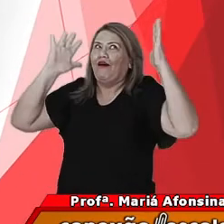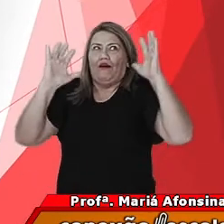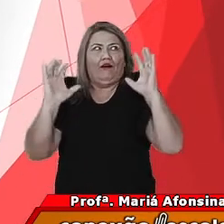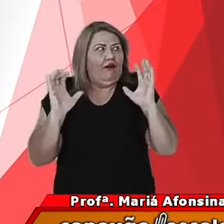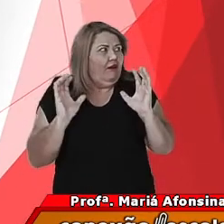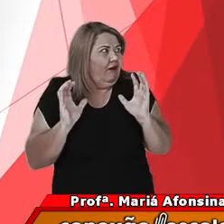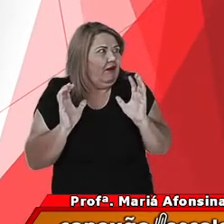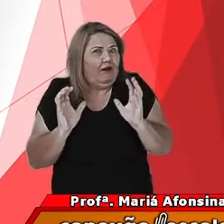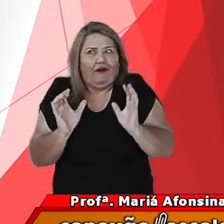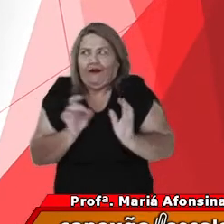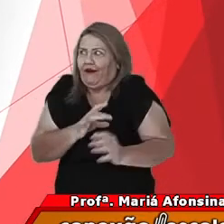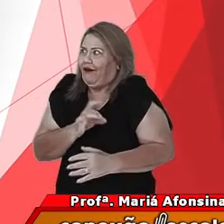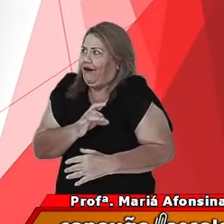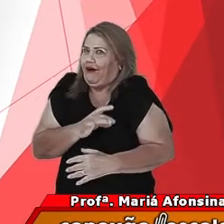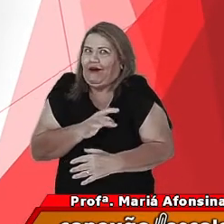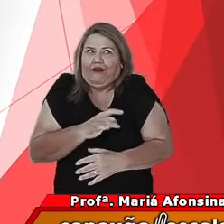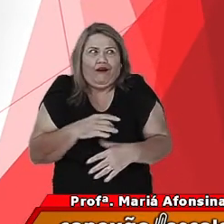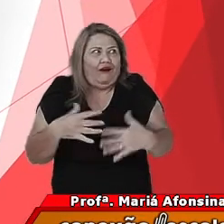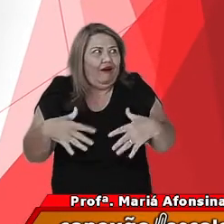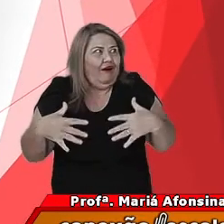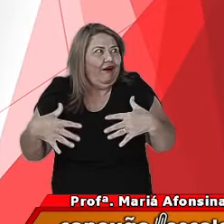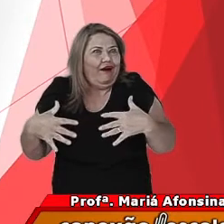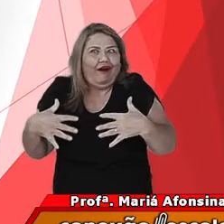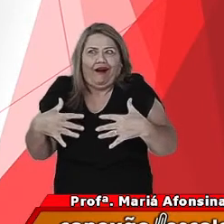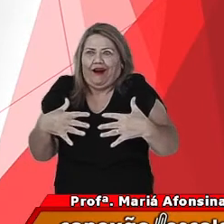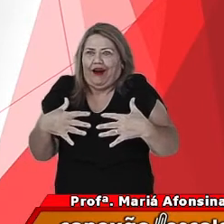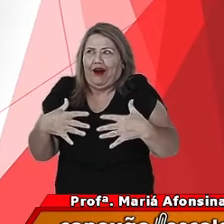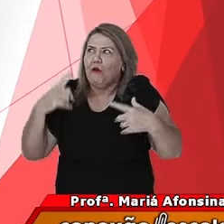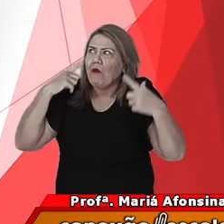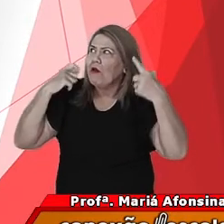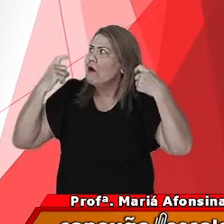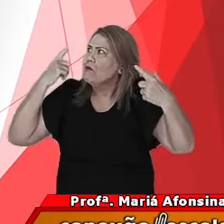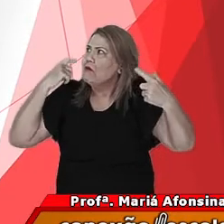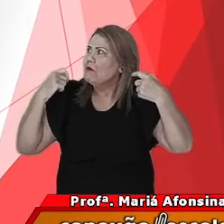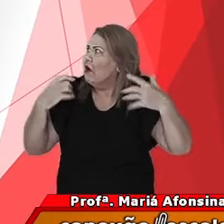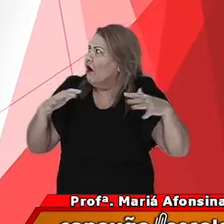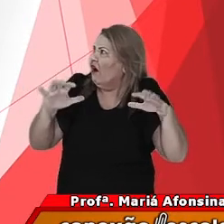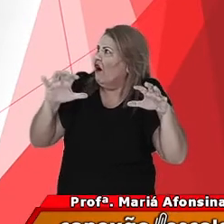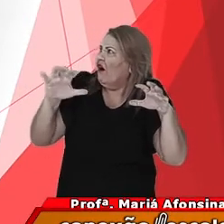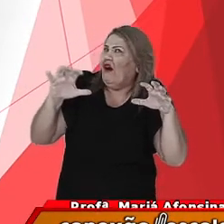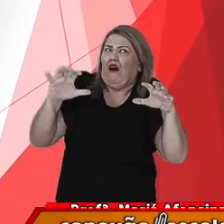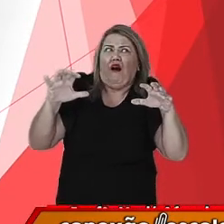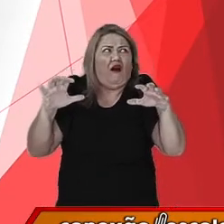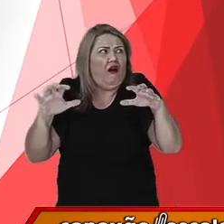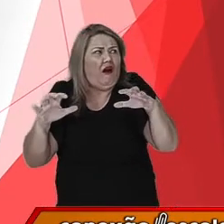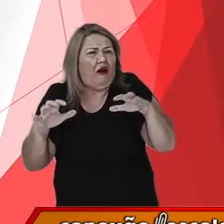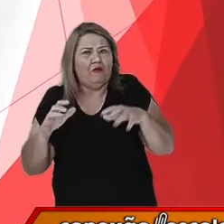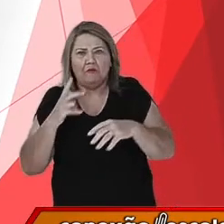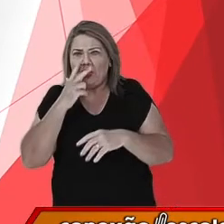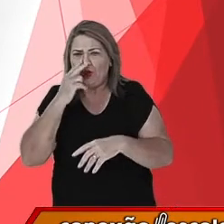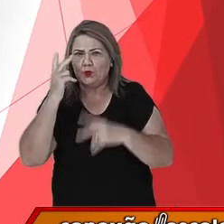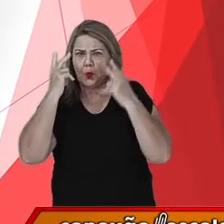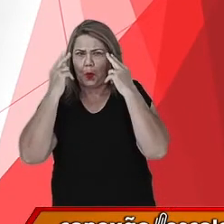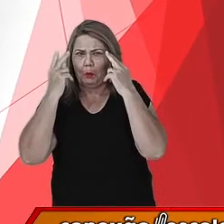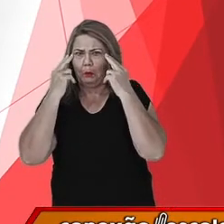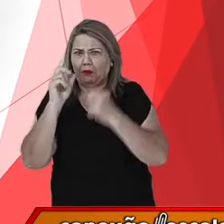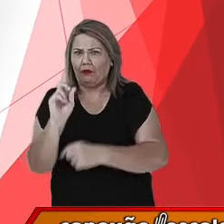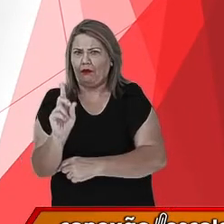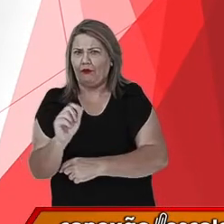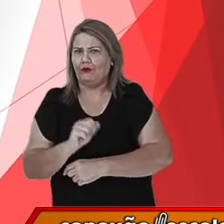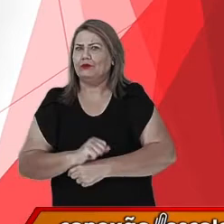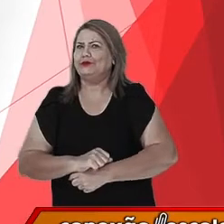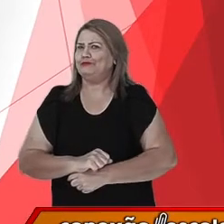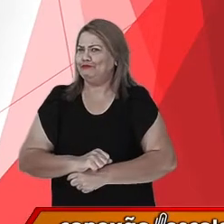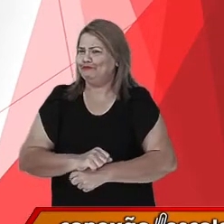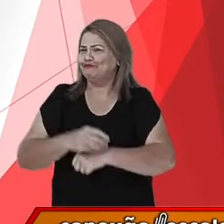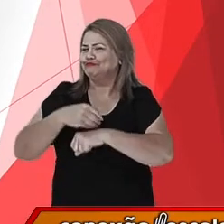amedrontador, não é verdade? Começamos aqui ouvindo algumas coisas bem fora do normal. Tudo isso é para te